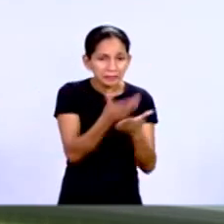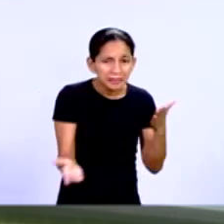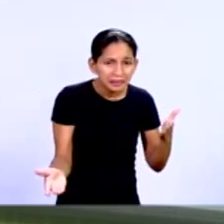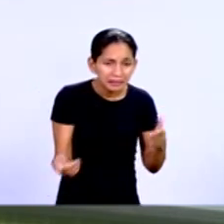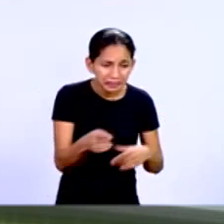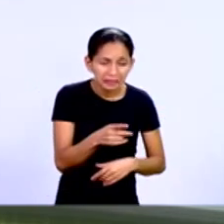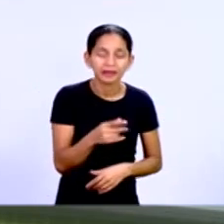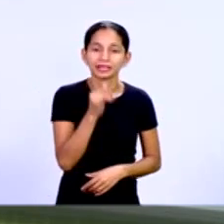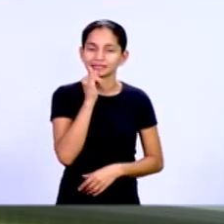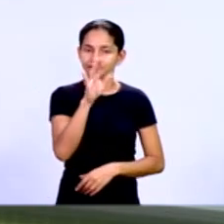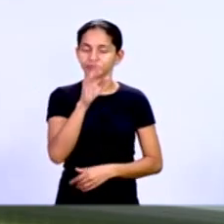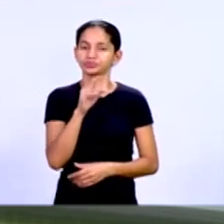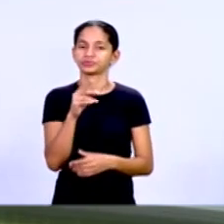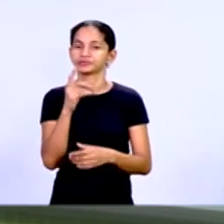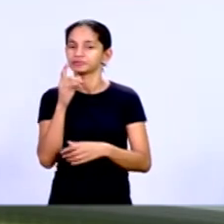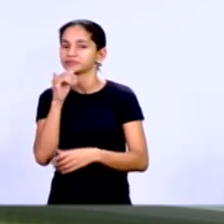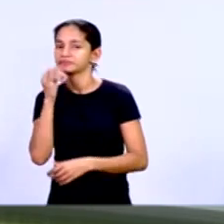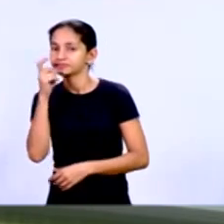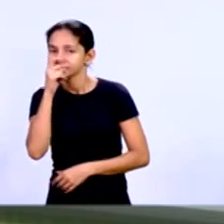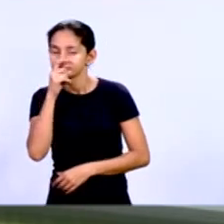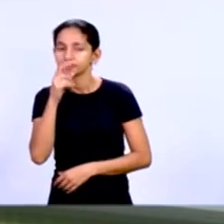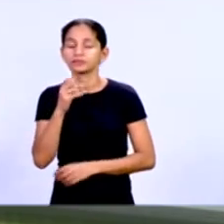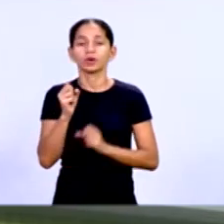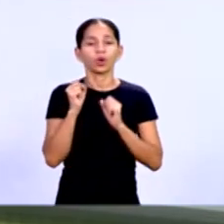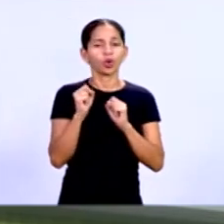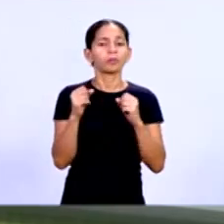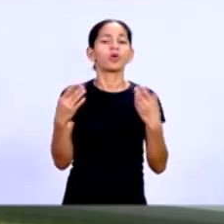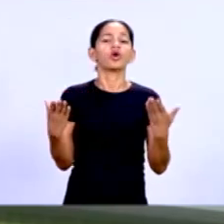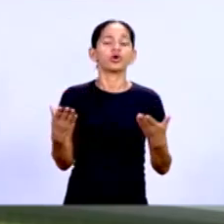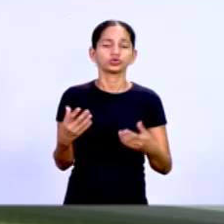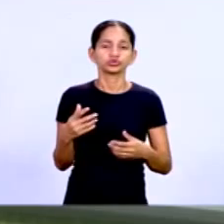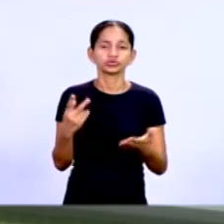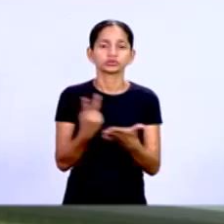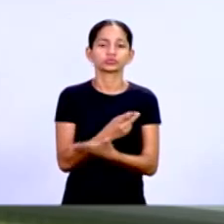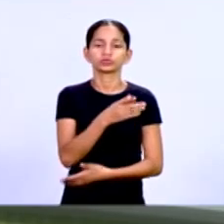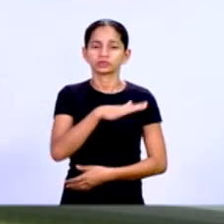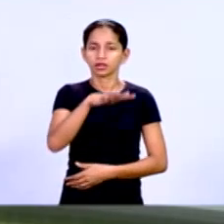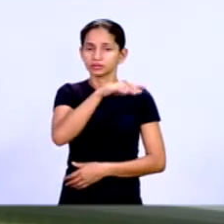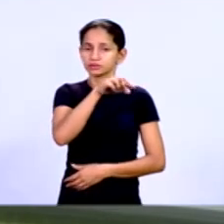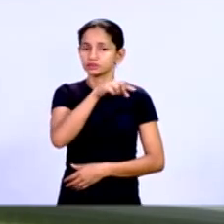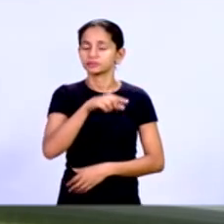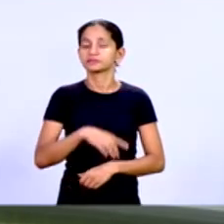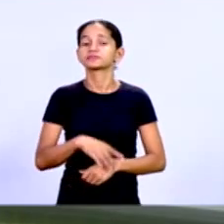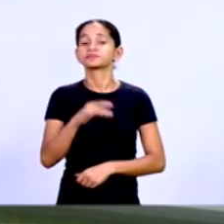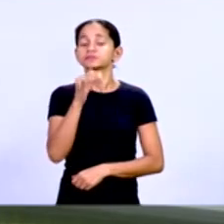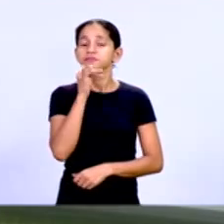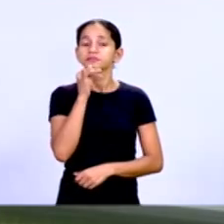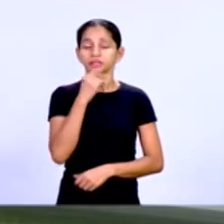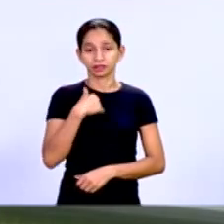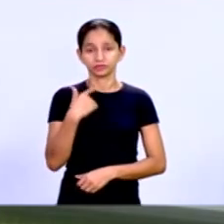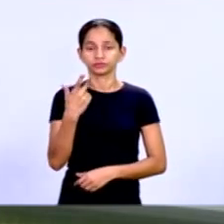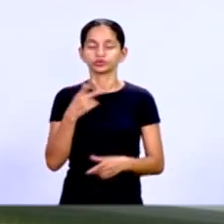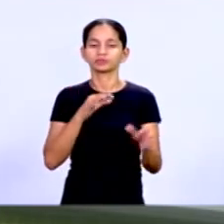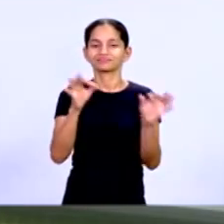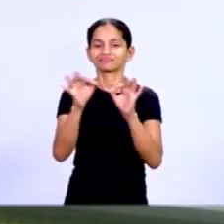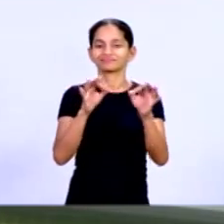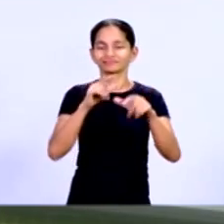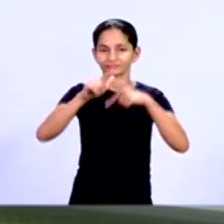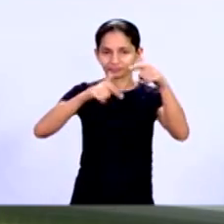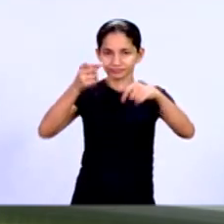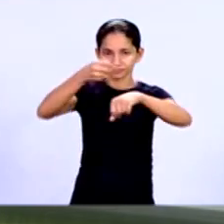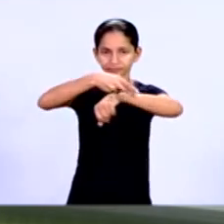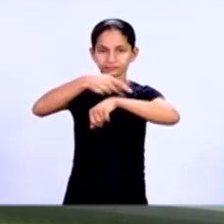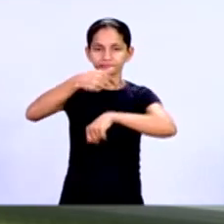informação falsa, por exemplo. Sim, professor, como é que pode fazer isso? Simples. Eu sou um corretor de valores, da Bolsa de